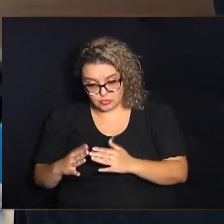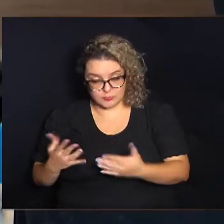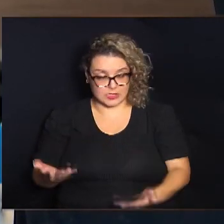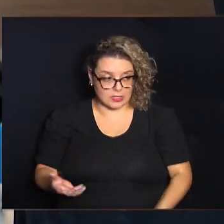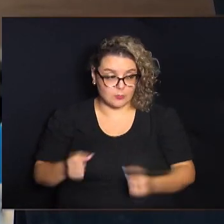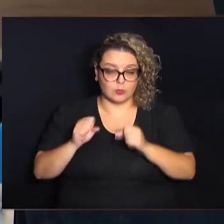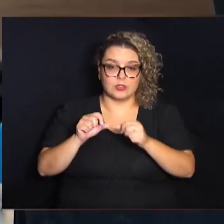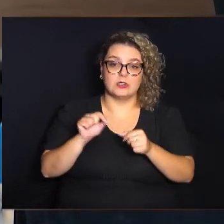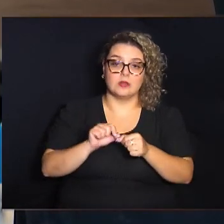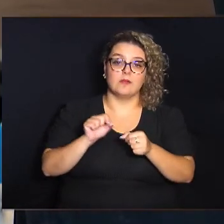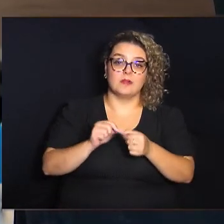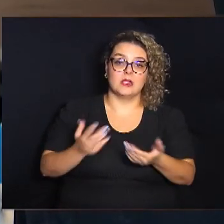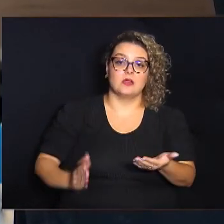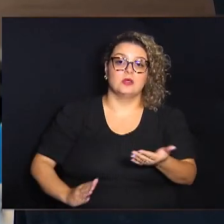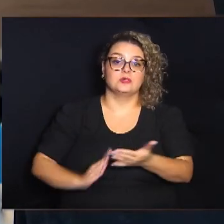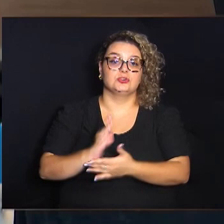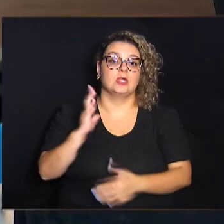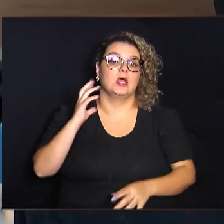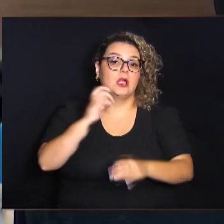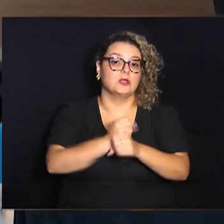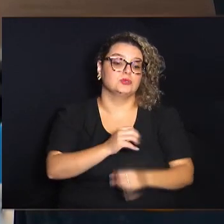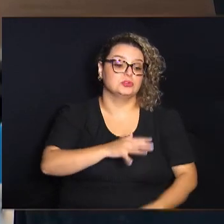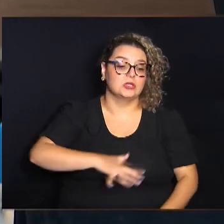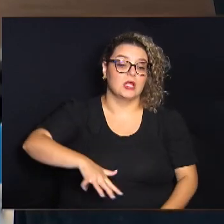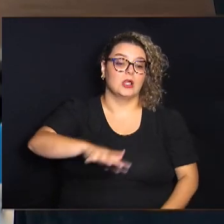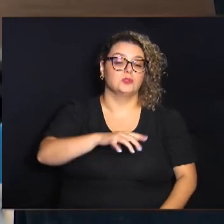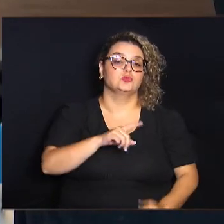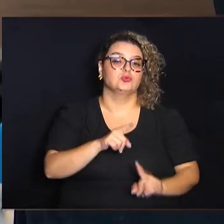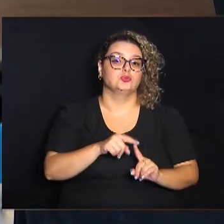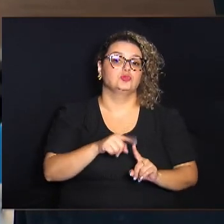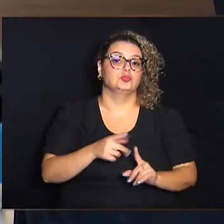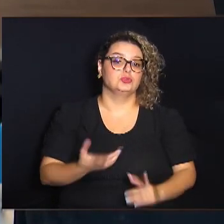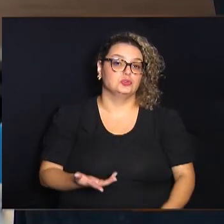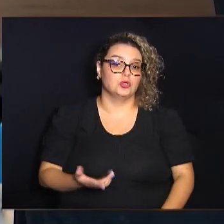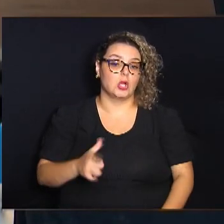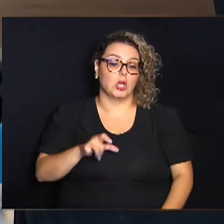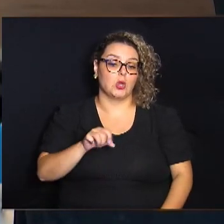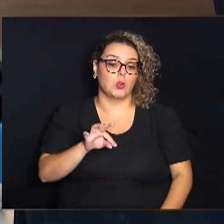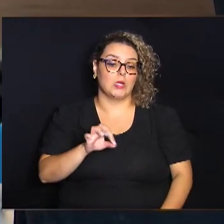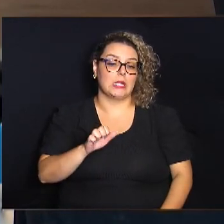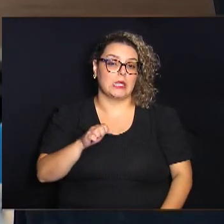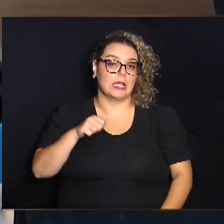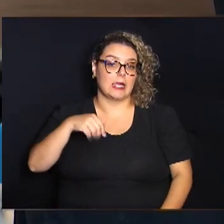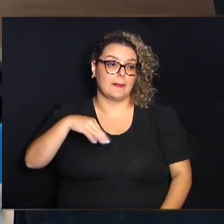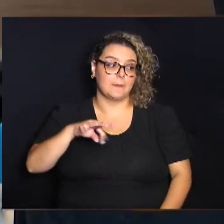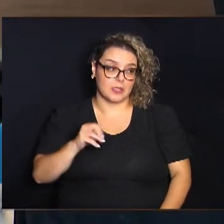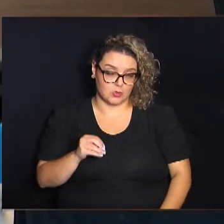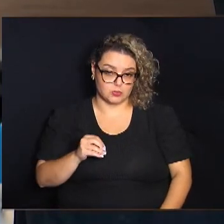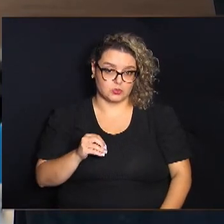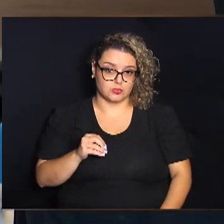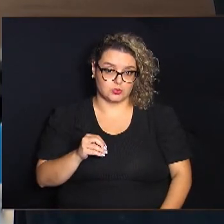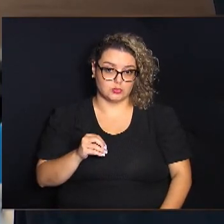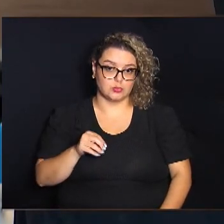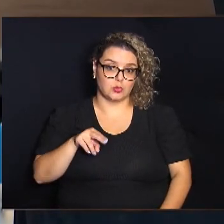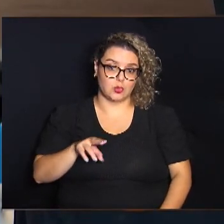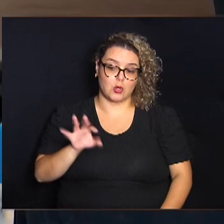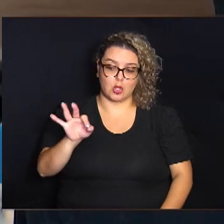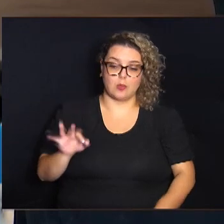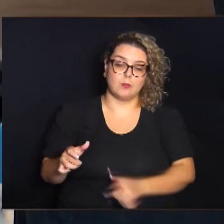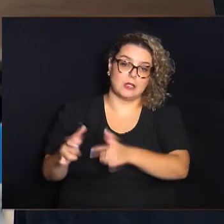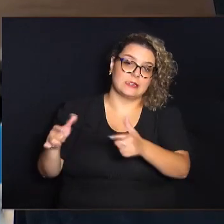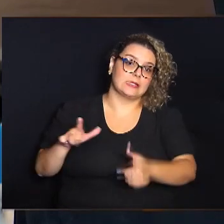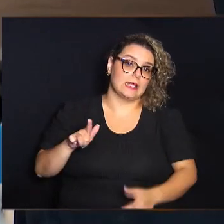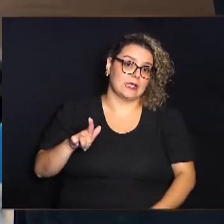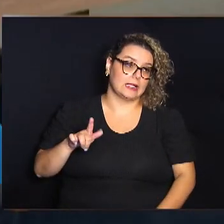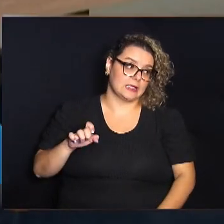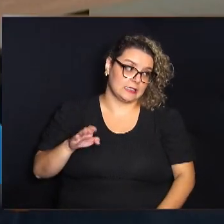fazer a aprovação da totalidade da área na modalidade do loteamento, onde a porção maior da gleba